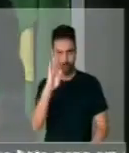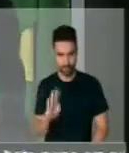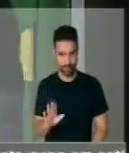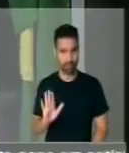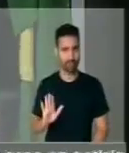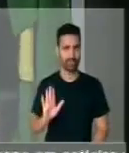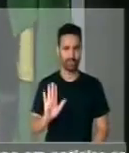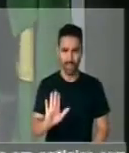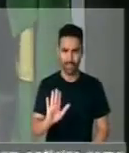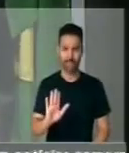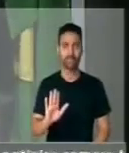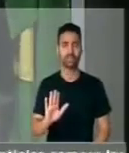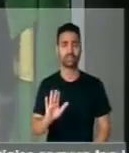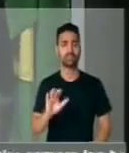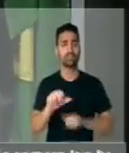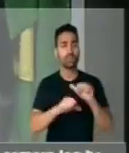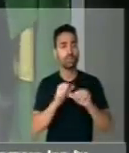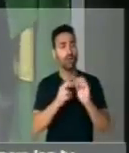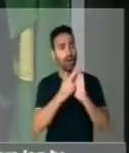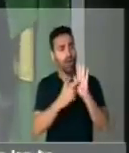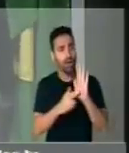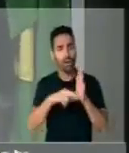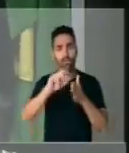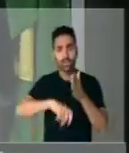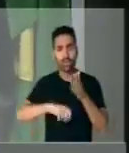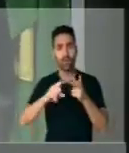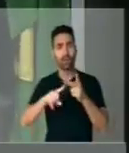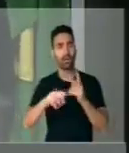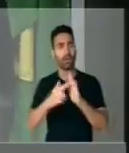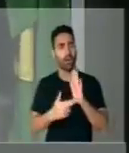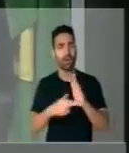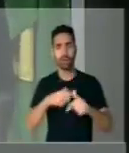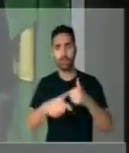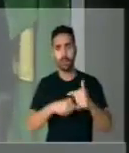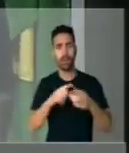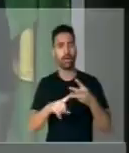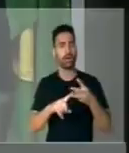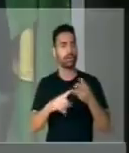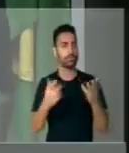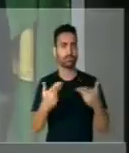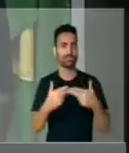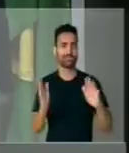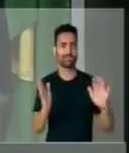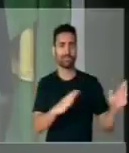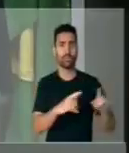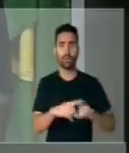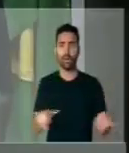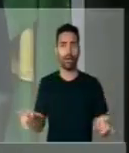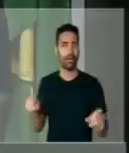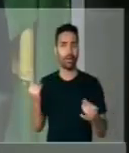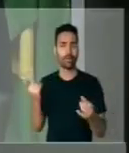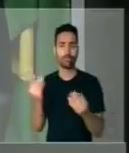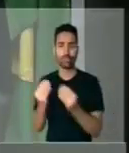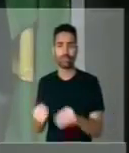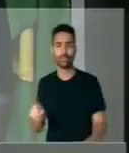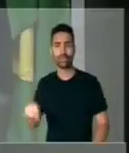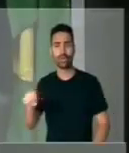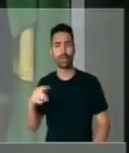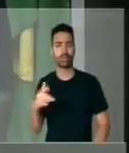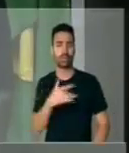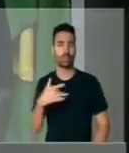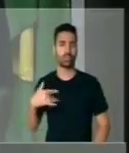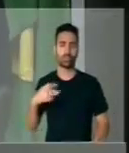pelas vias das reformas tributária, previdenciária, trabalhista e do tamanho do Estado, e não a custo da saúde da